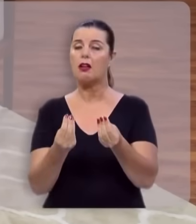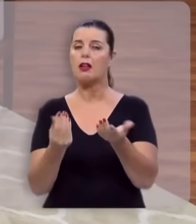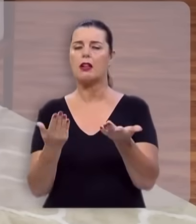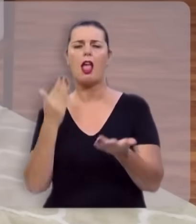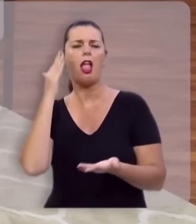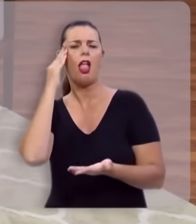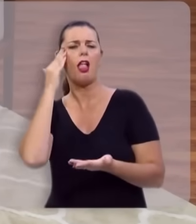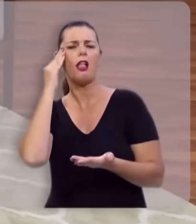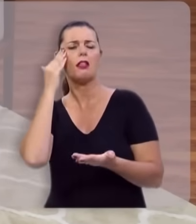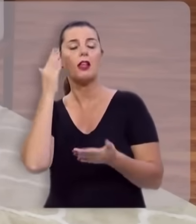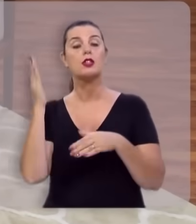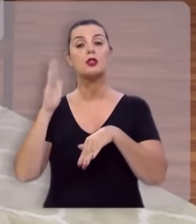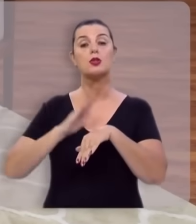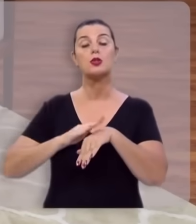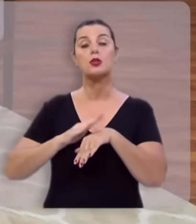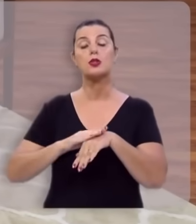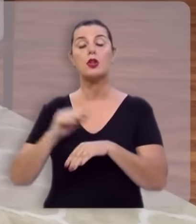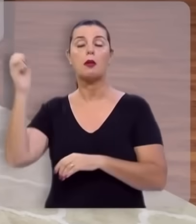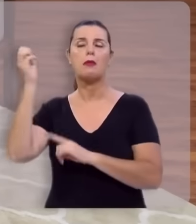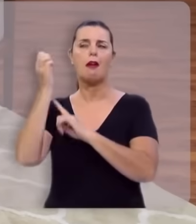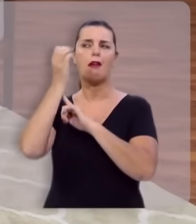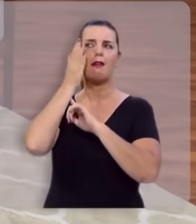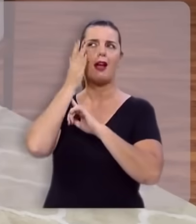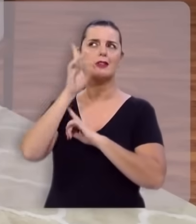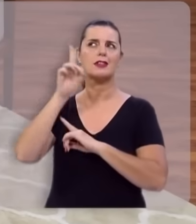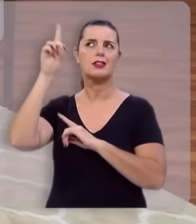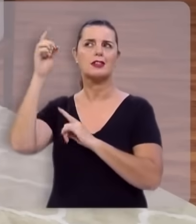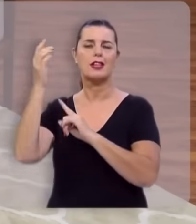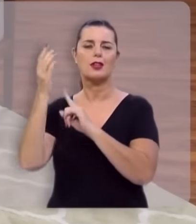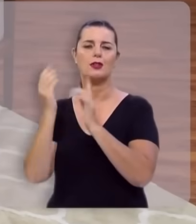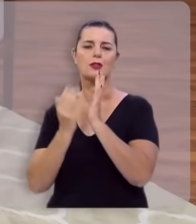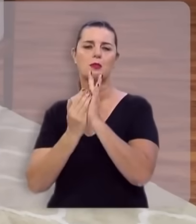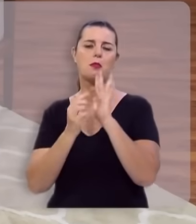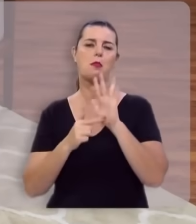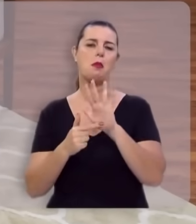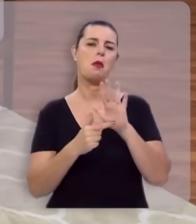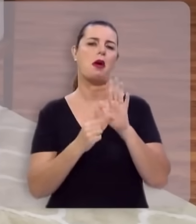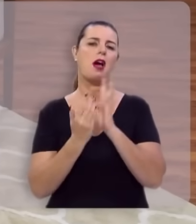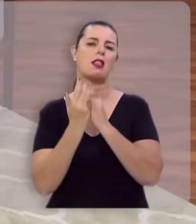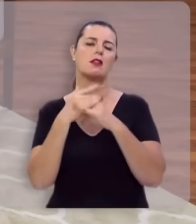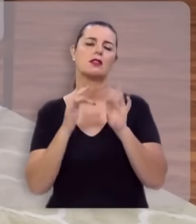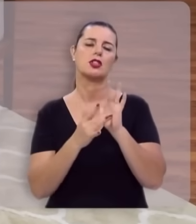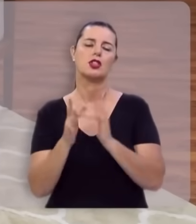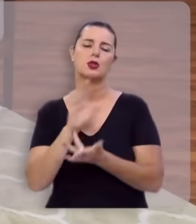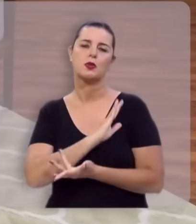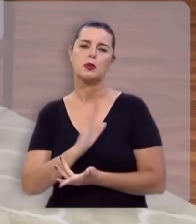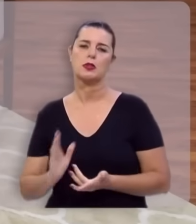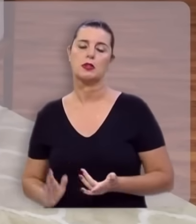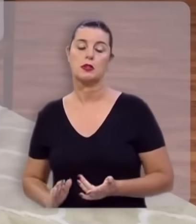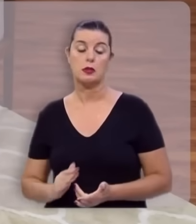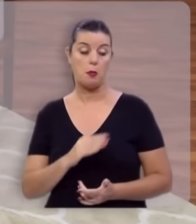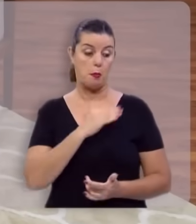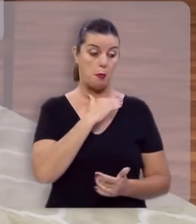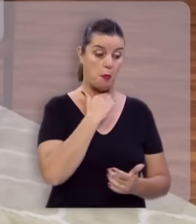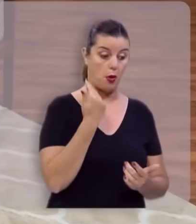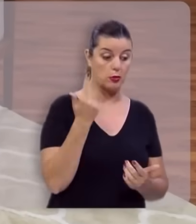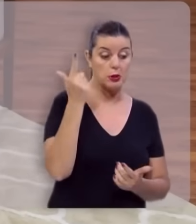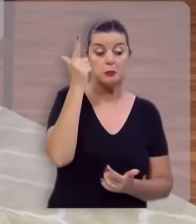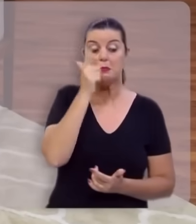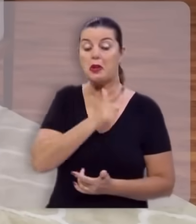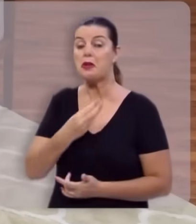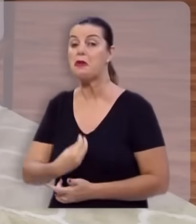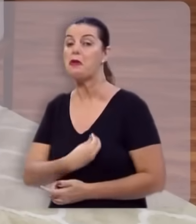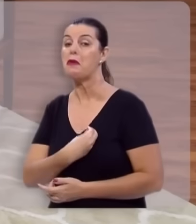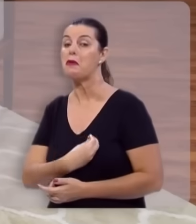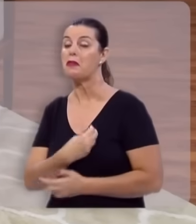compreensão a respeito da graça de Deus revelada em Cristo Jesus. Da morte para a